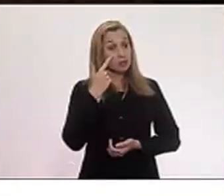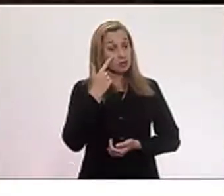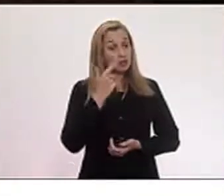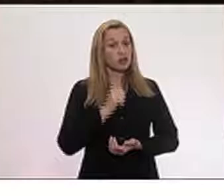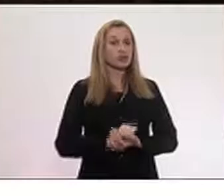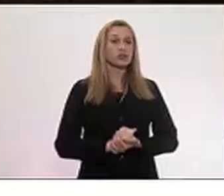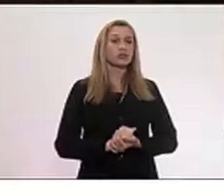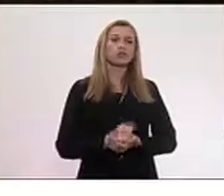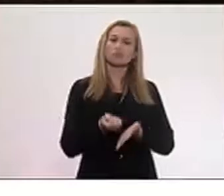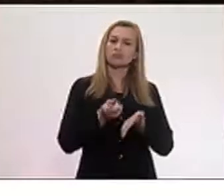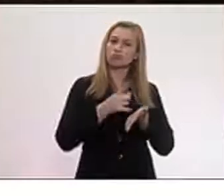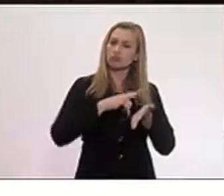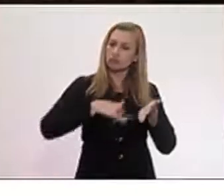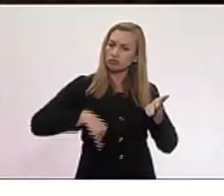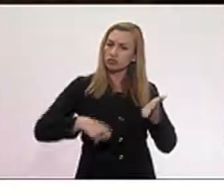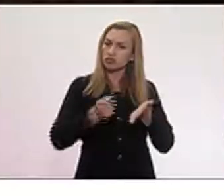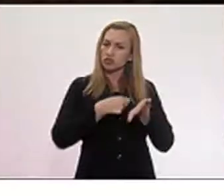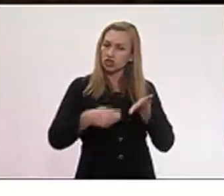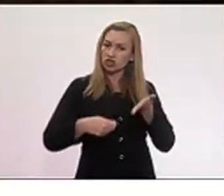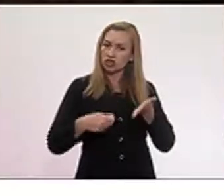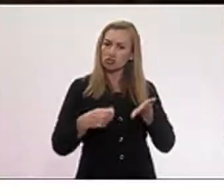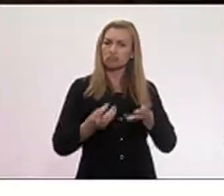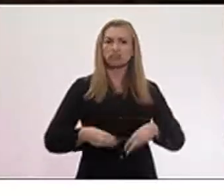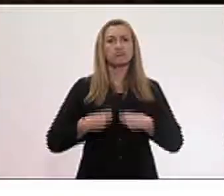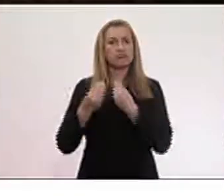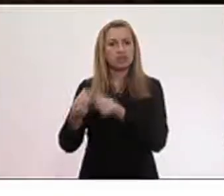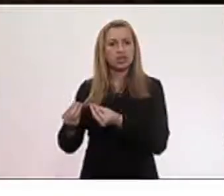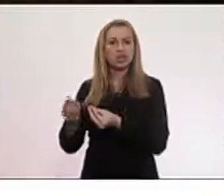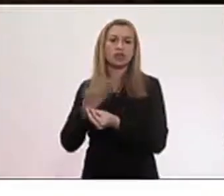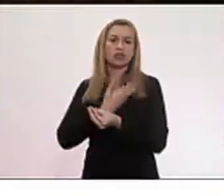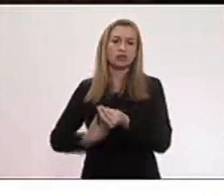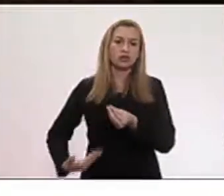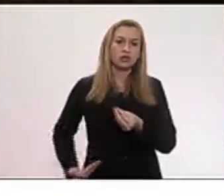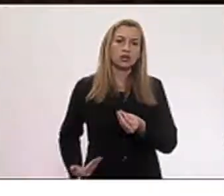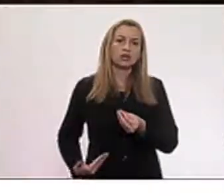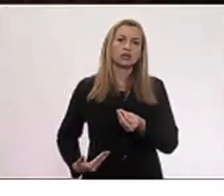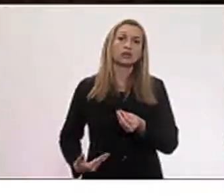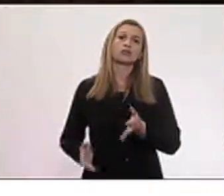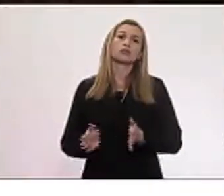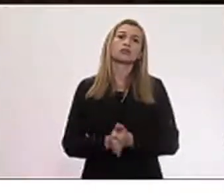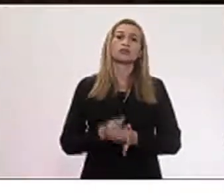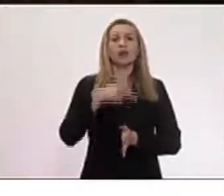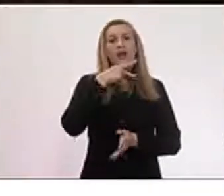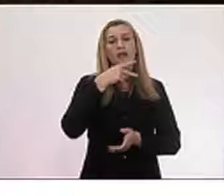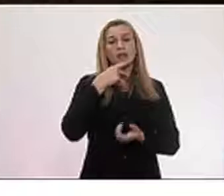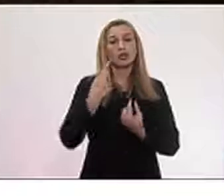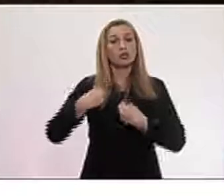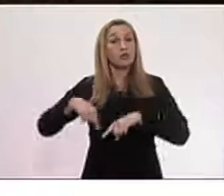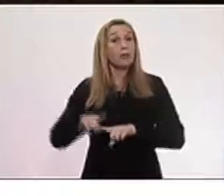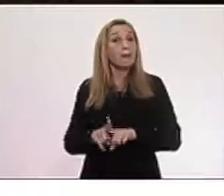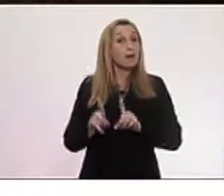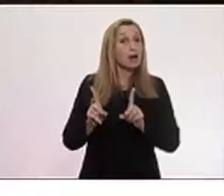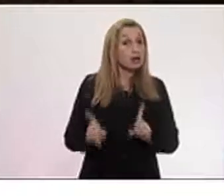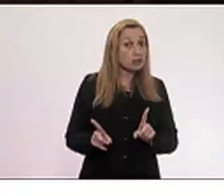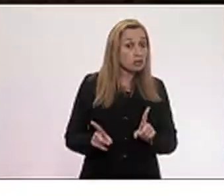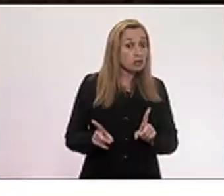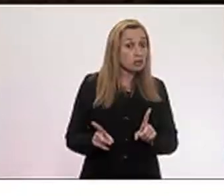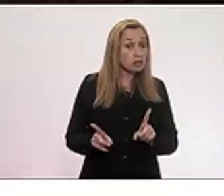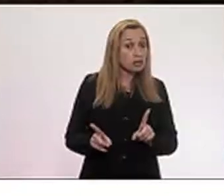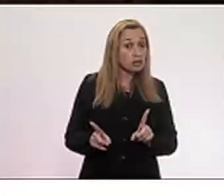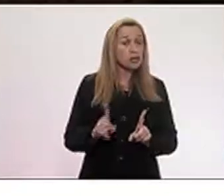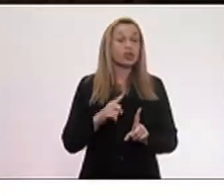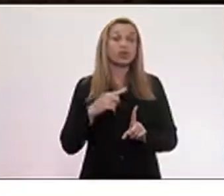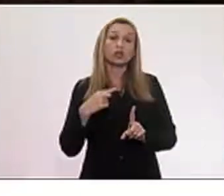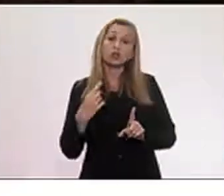escrito entregue ao governador, como parlamentares de oposição, mas que